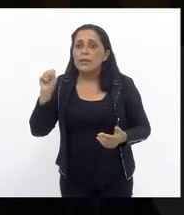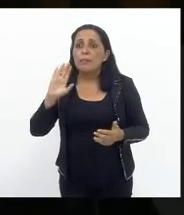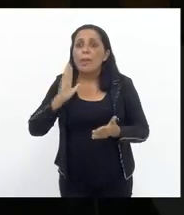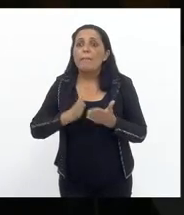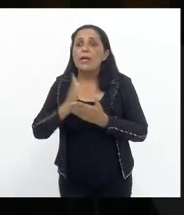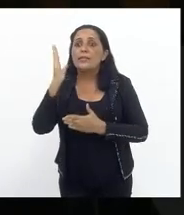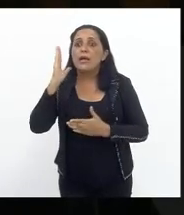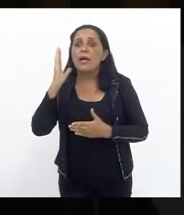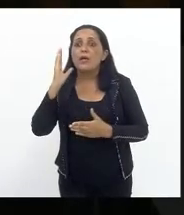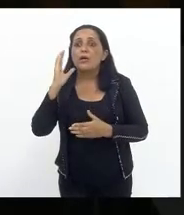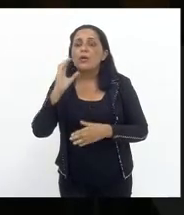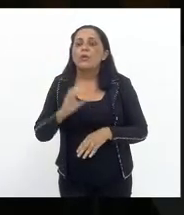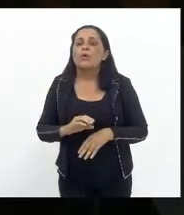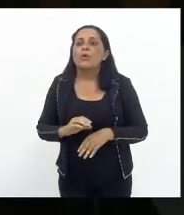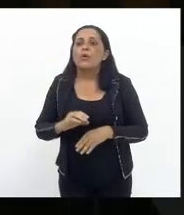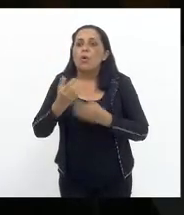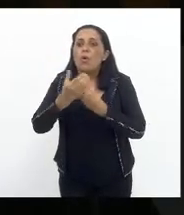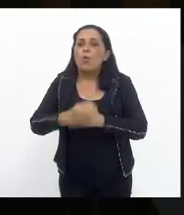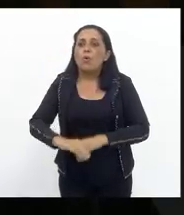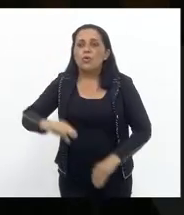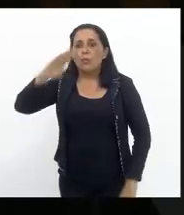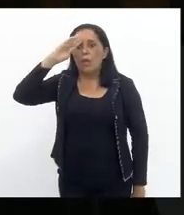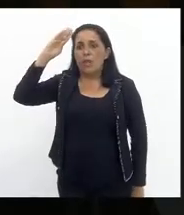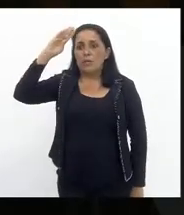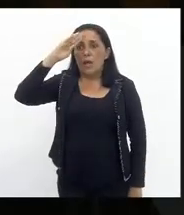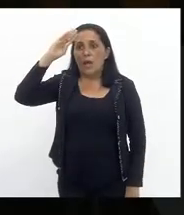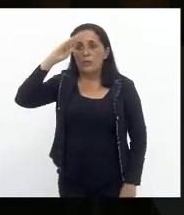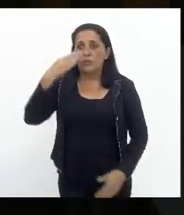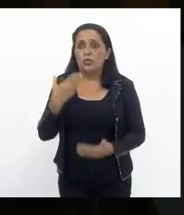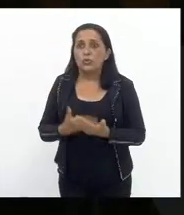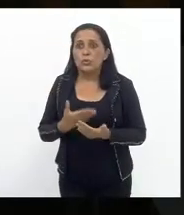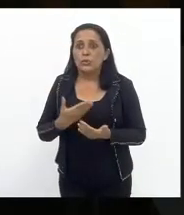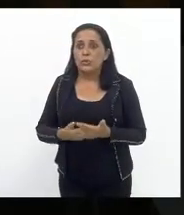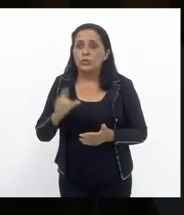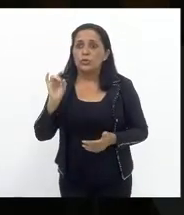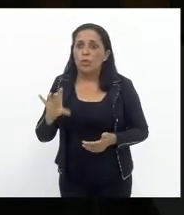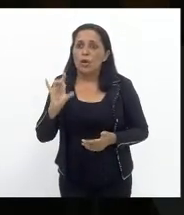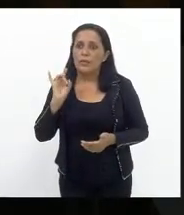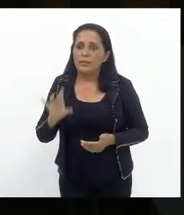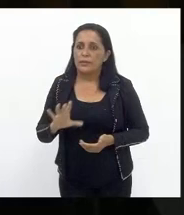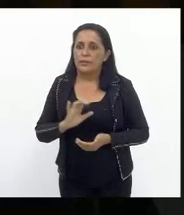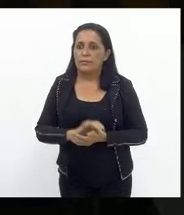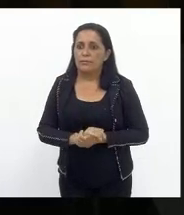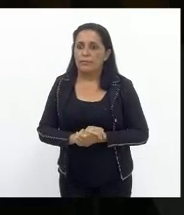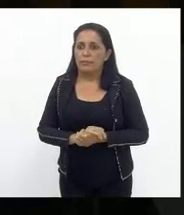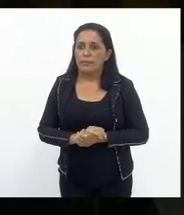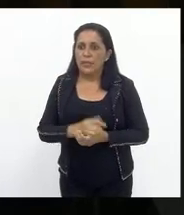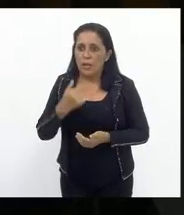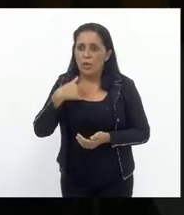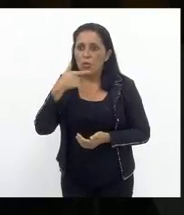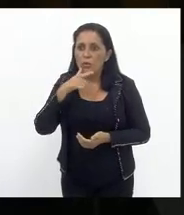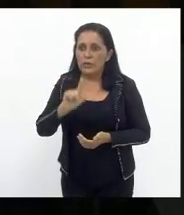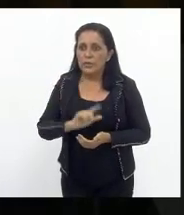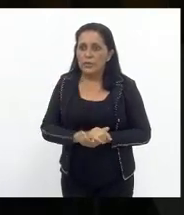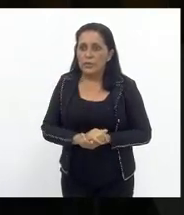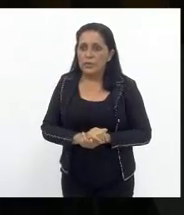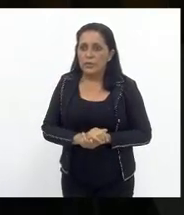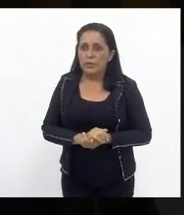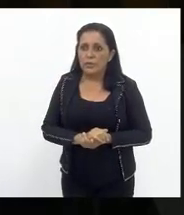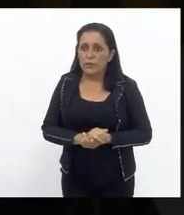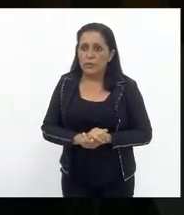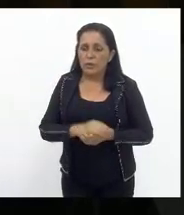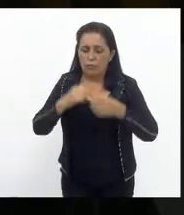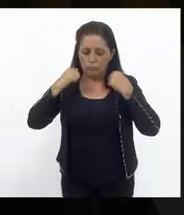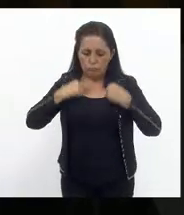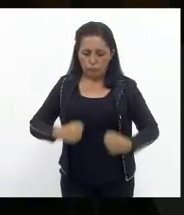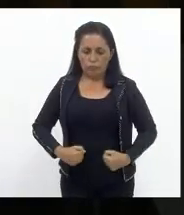num concurso público para o Exército Brasileiro estudando sozinha. Mas eu consegui vestir a minha